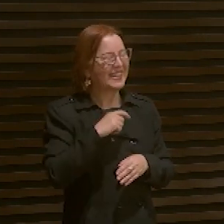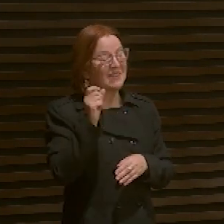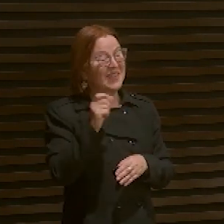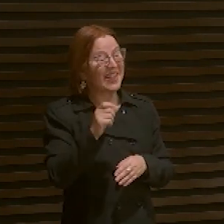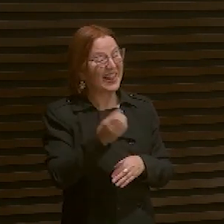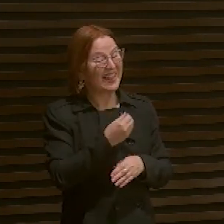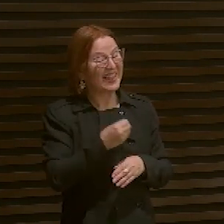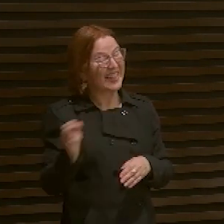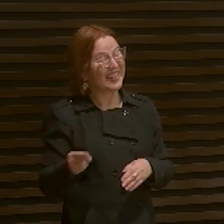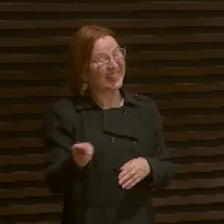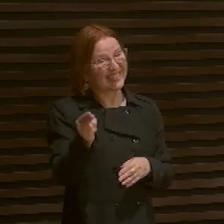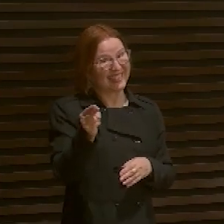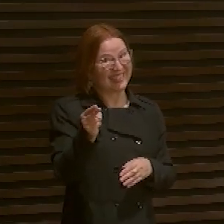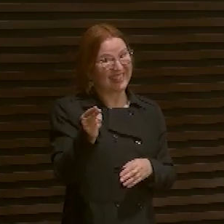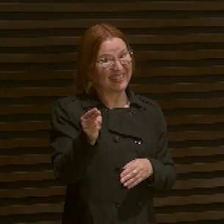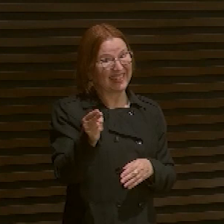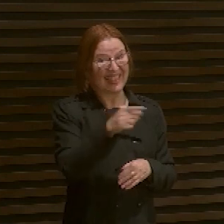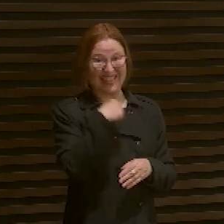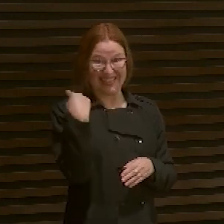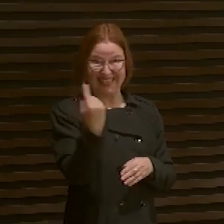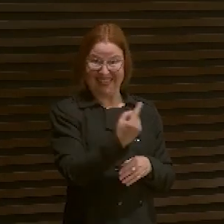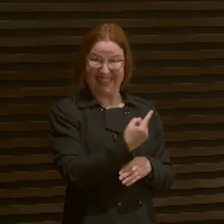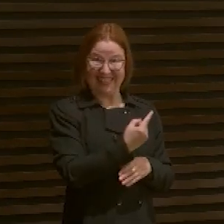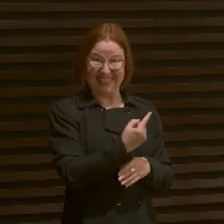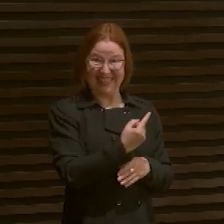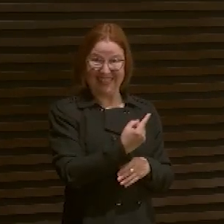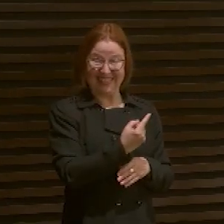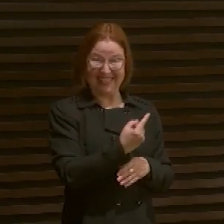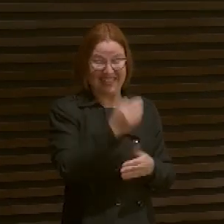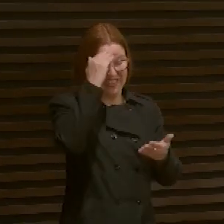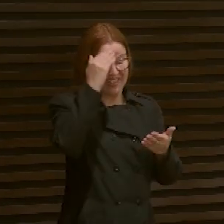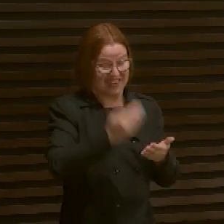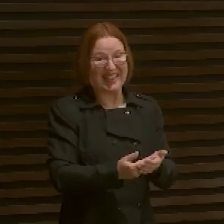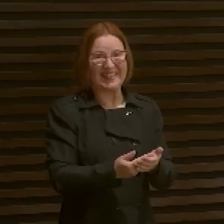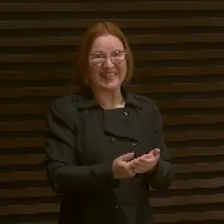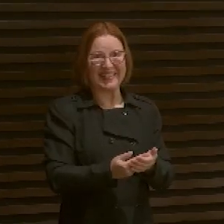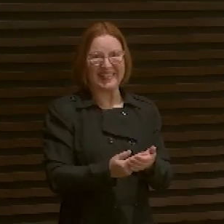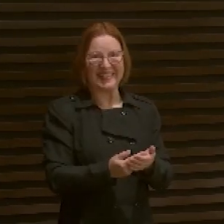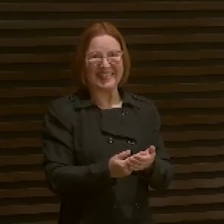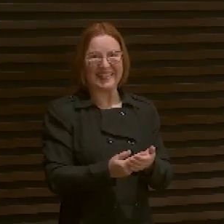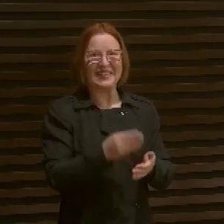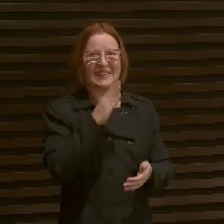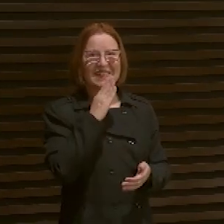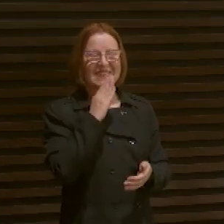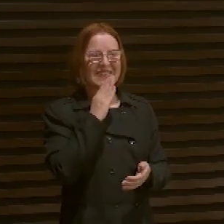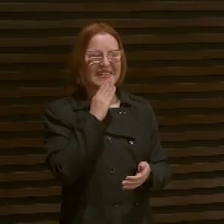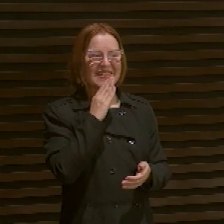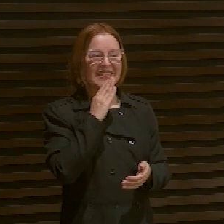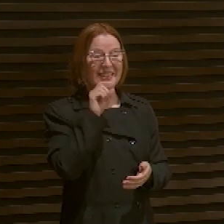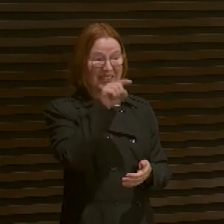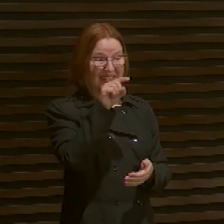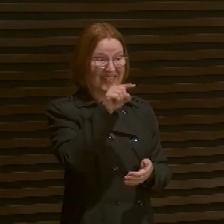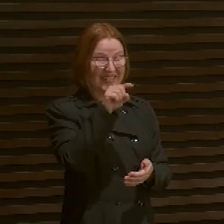eterna. E nós temos crido e conhecido